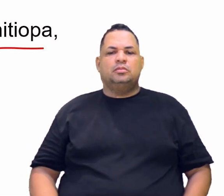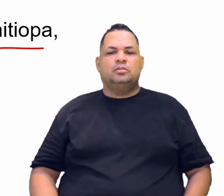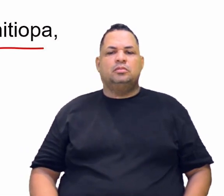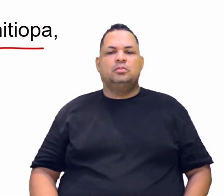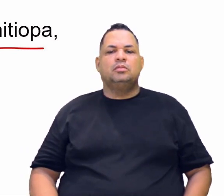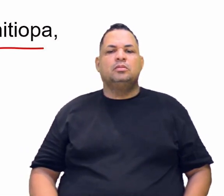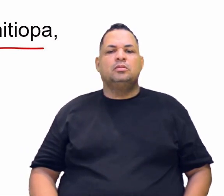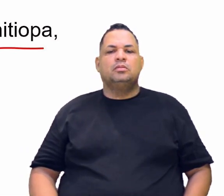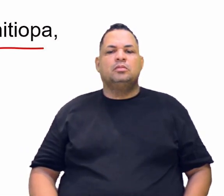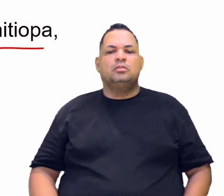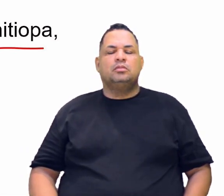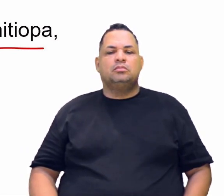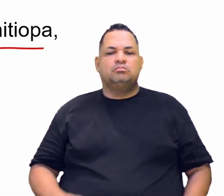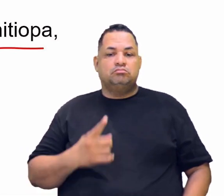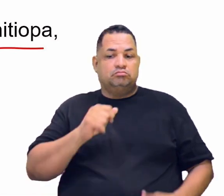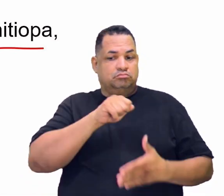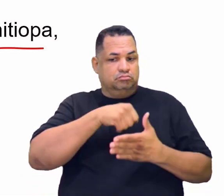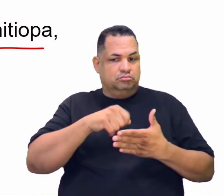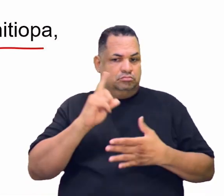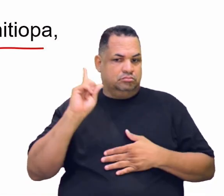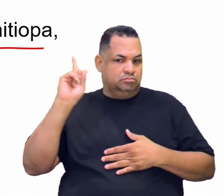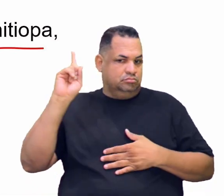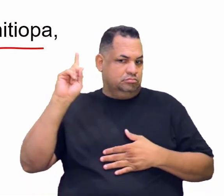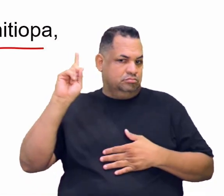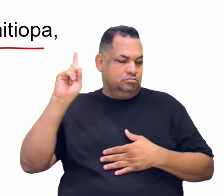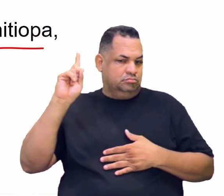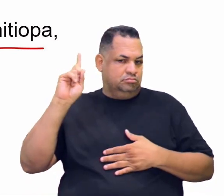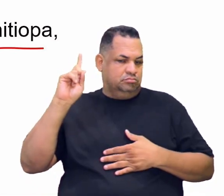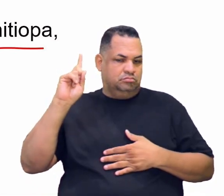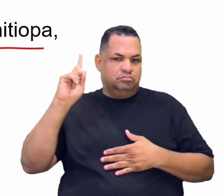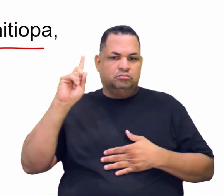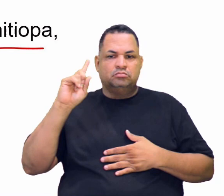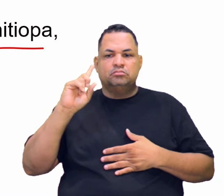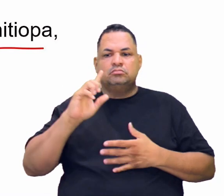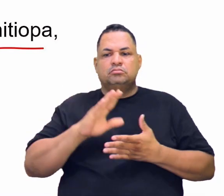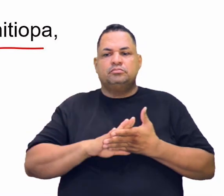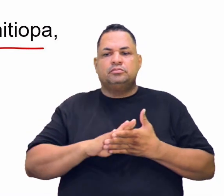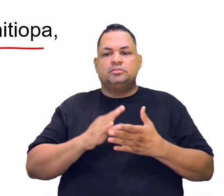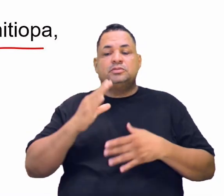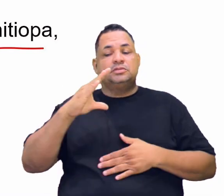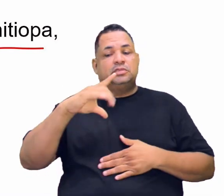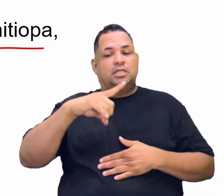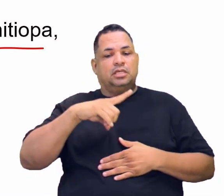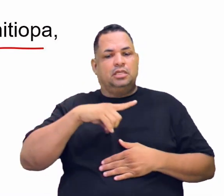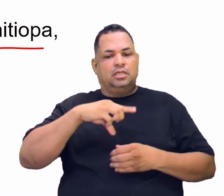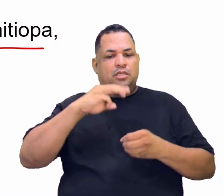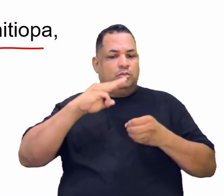Jauru. Era aqui, Tá bom? Que temos ali a cidade de Jaru.